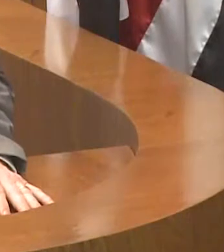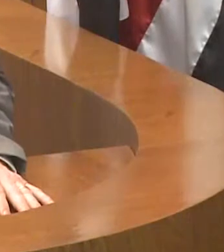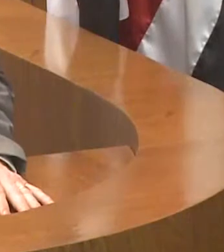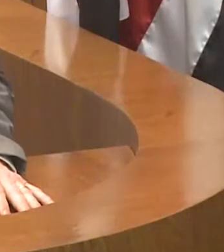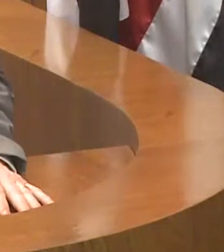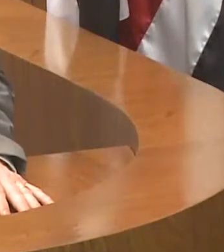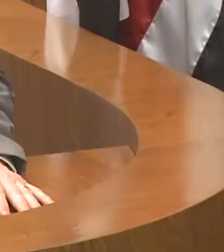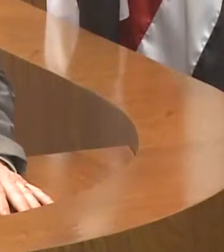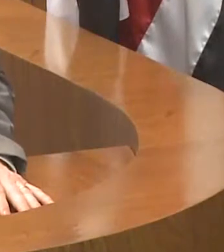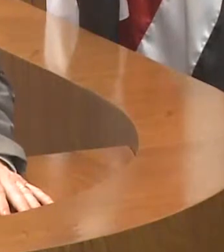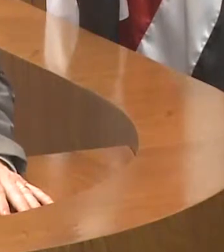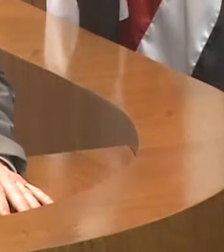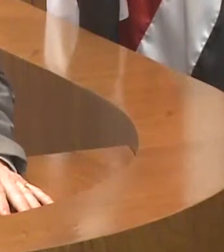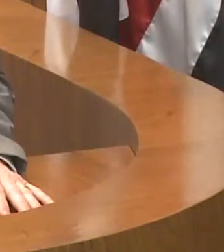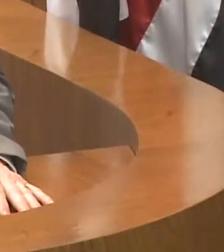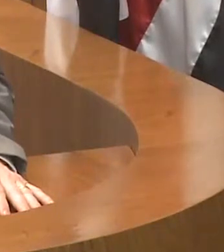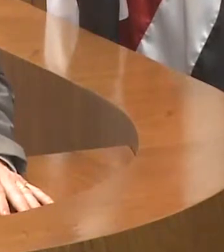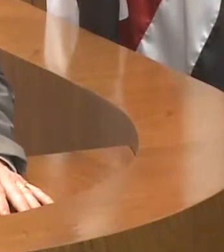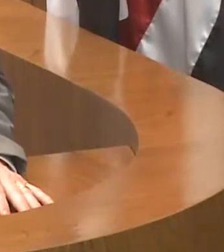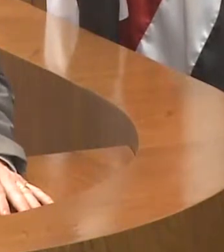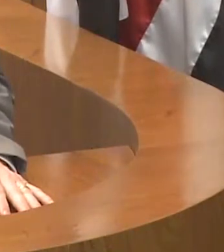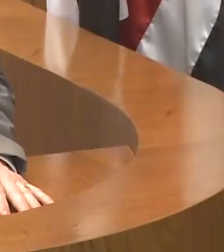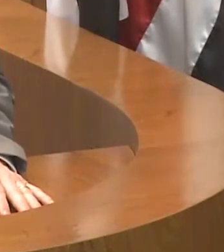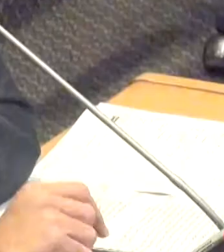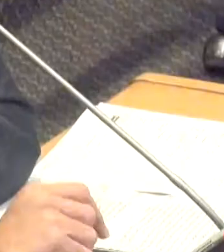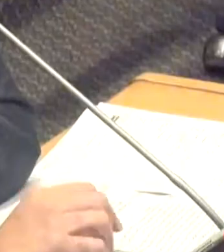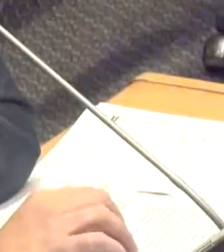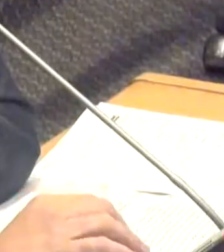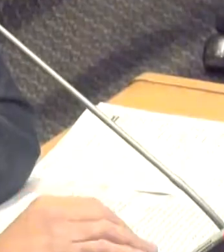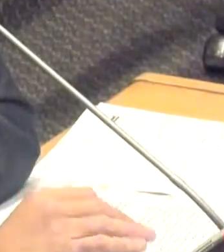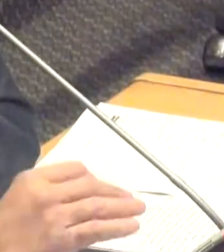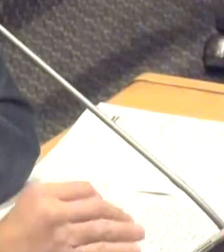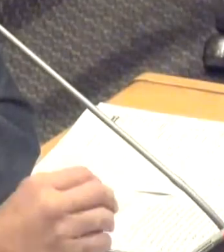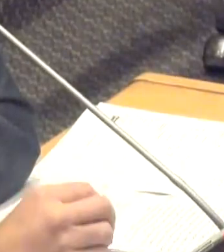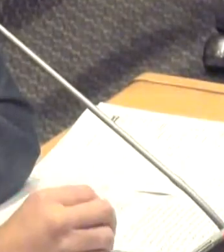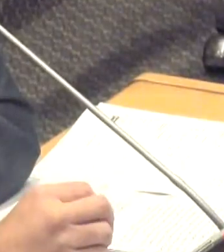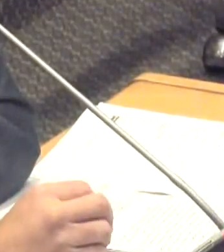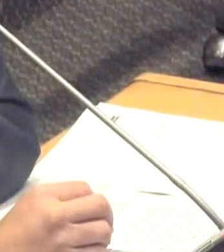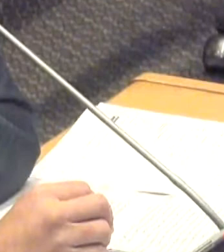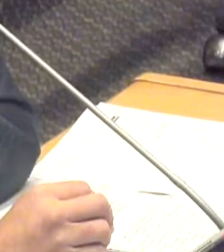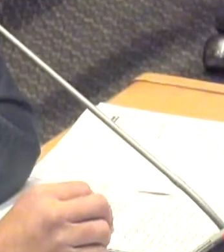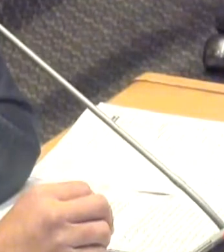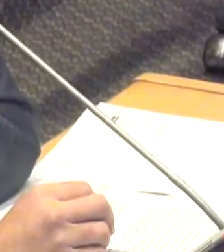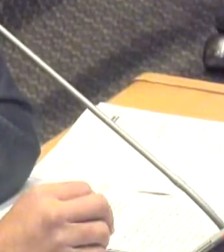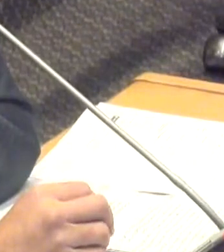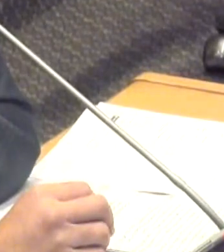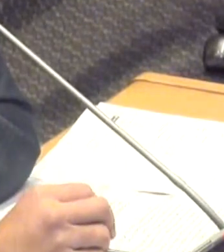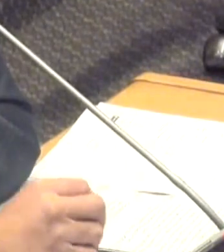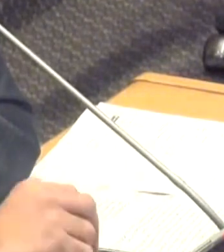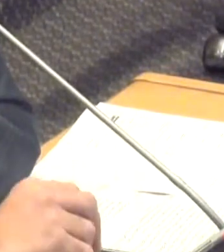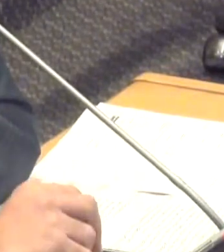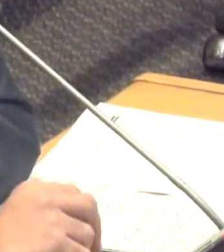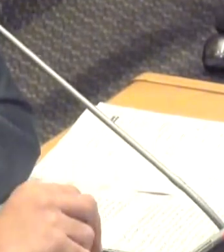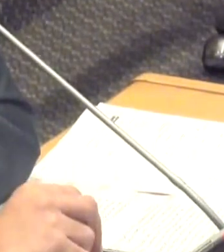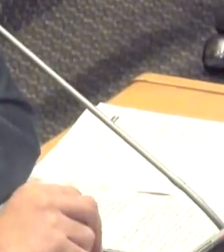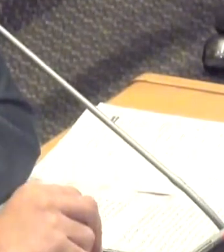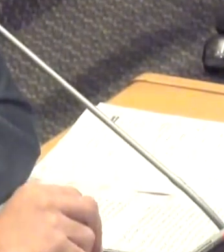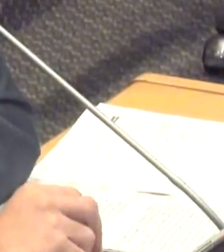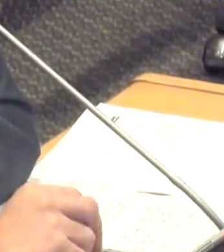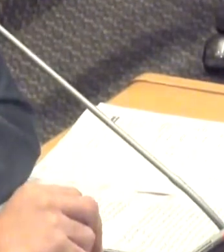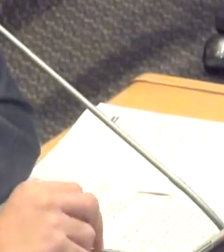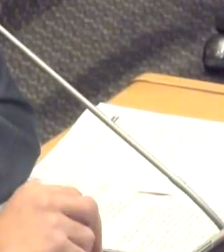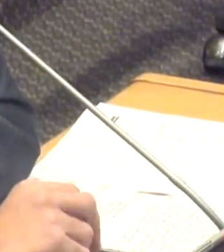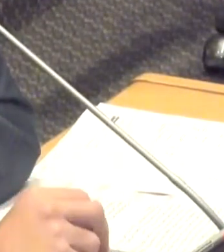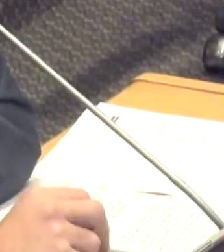Bom Dia Brasil, nada mais foi do que uma reportagem chapa branca, né? Isso me remeteu aos